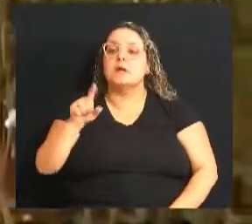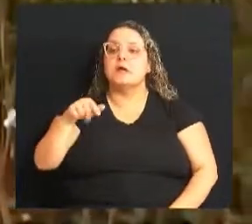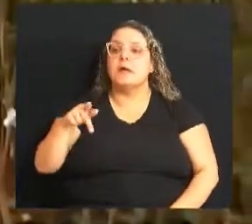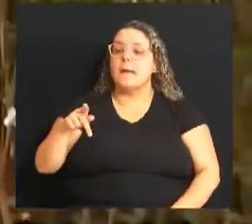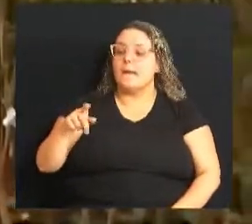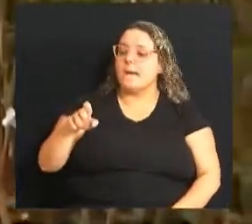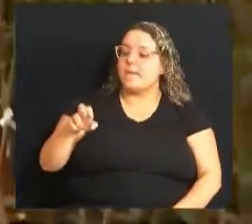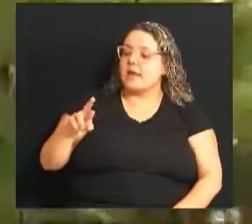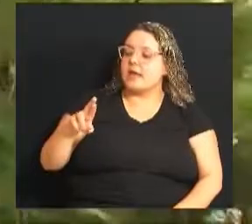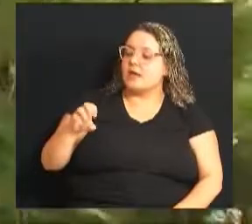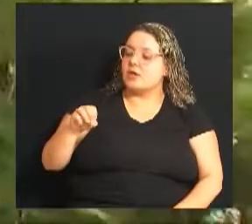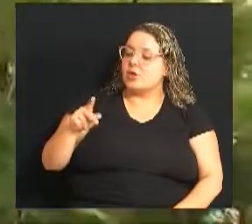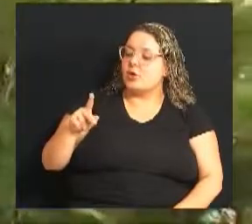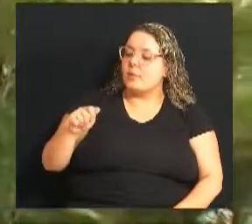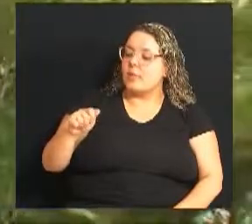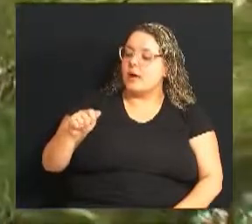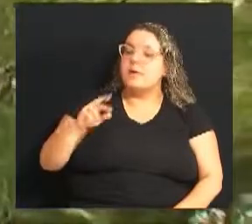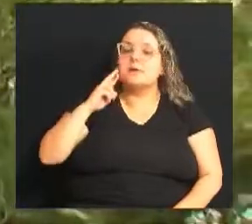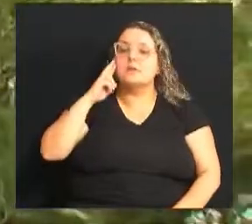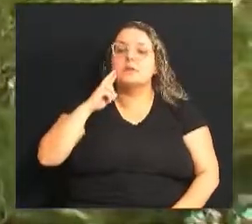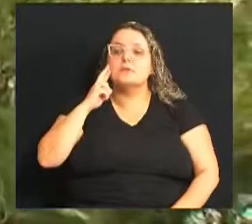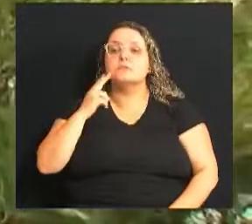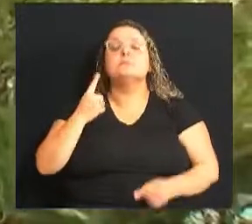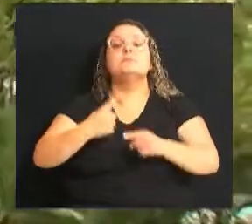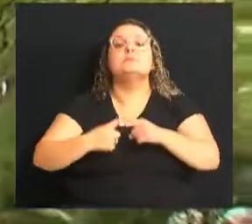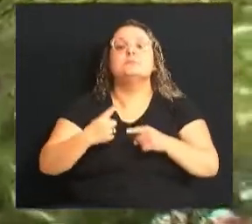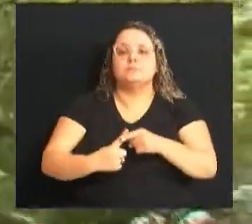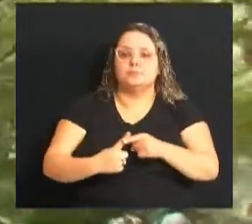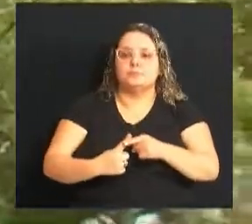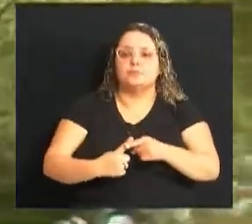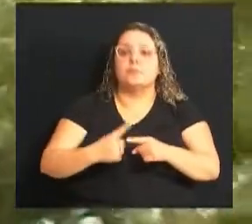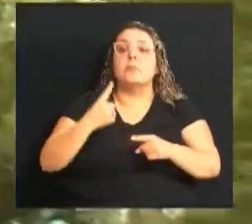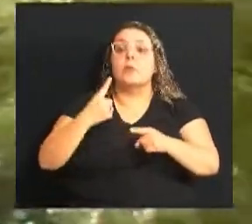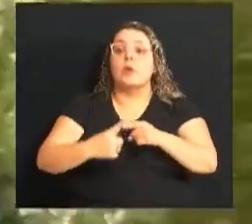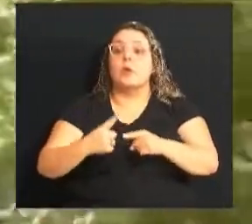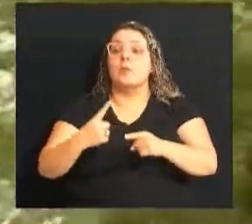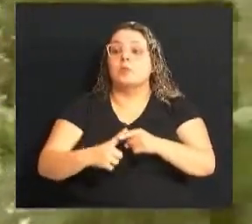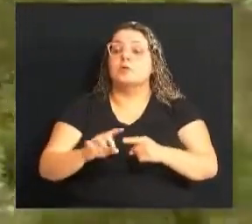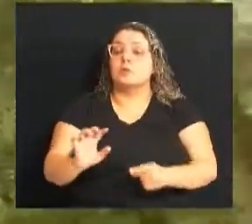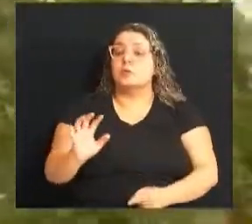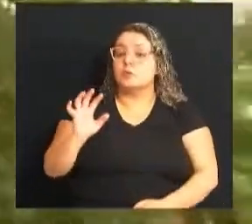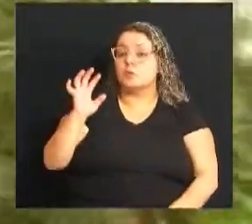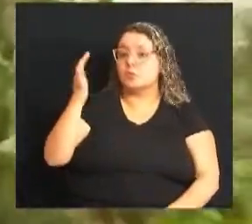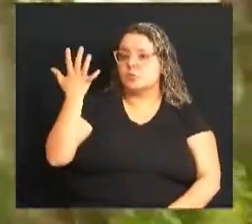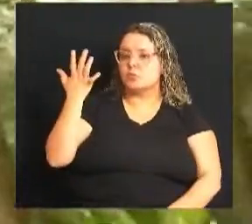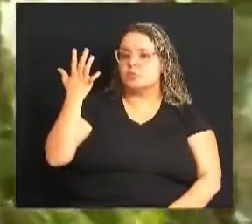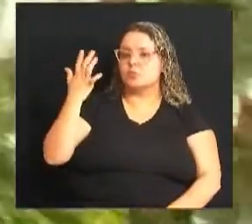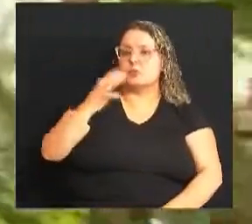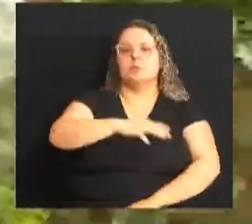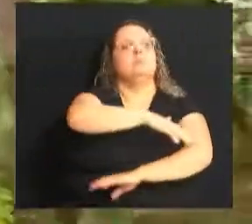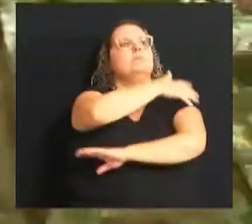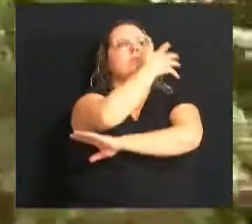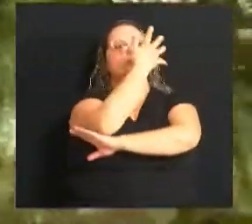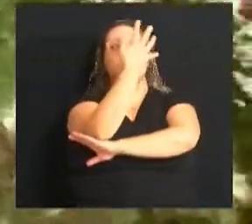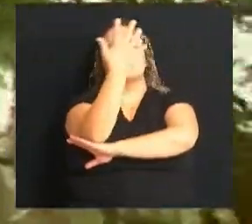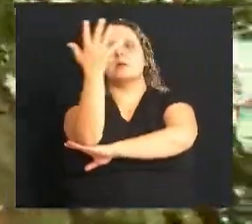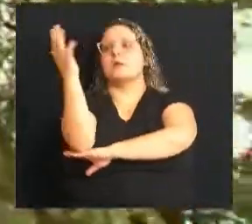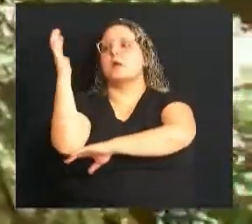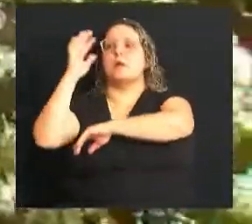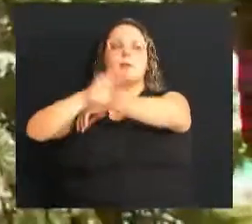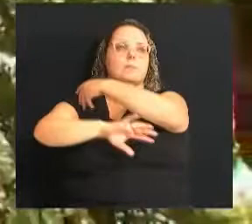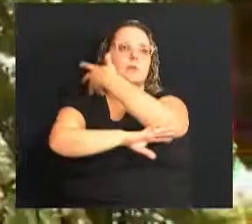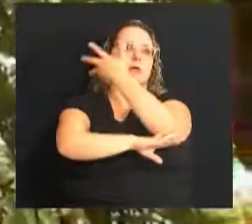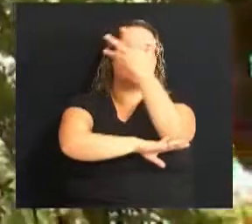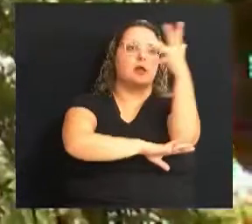rosa. Por quê? Porque ela ocorria muito nas florestas campineiras,